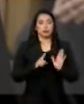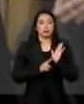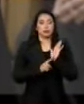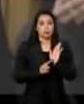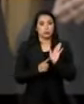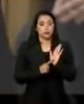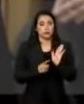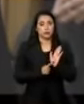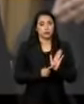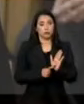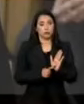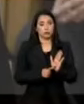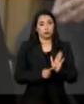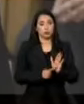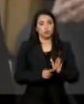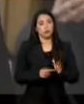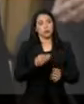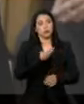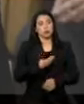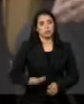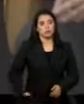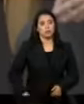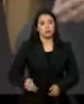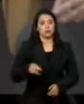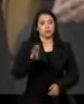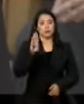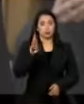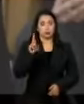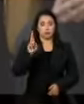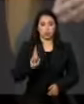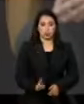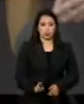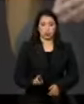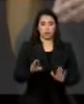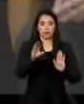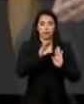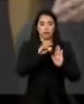Barroso, na apreciação da medida cautelar nesse mesmo feito,